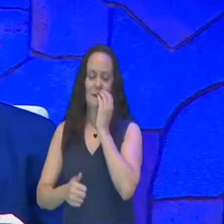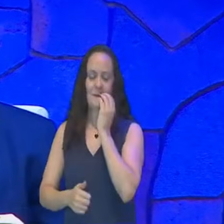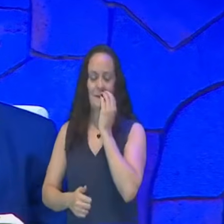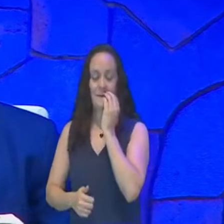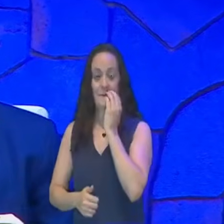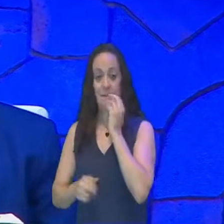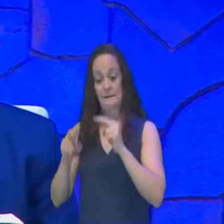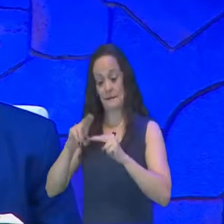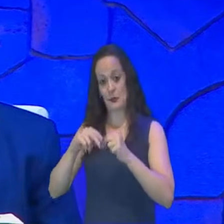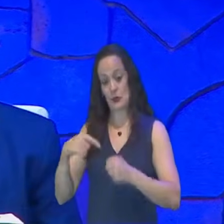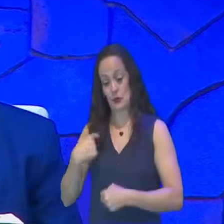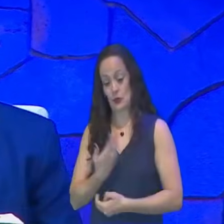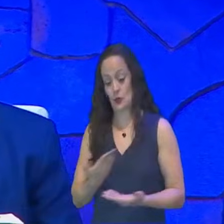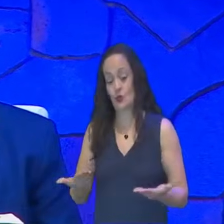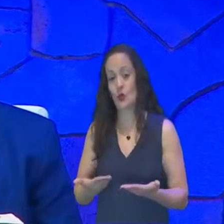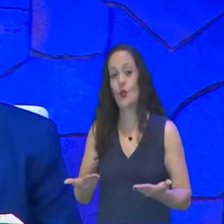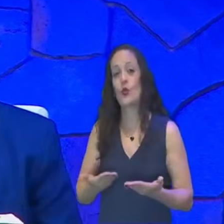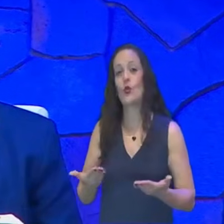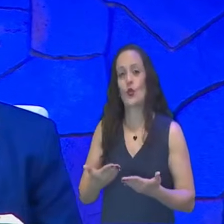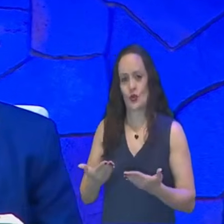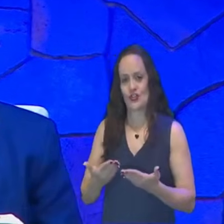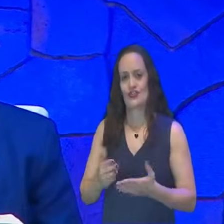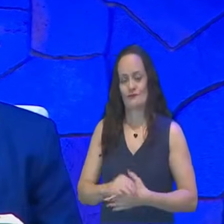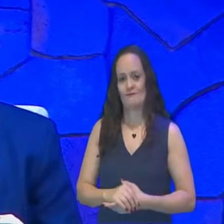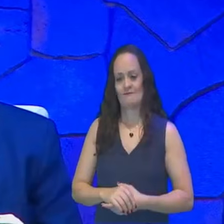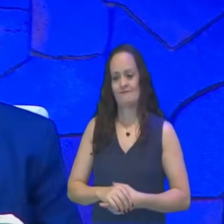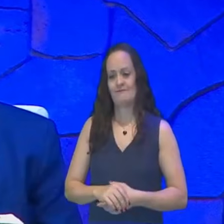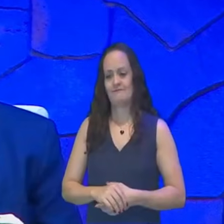É por isso que hoje, meus irmãos, diante desta palavra,